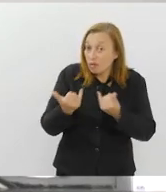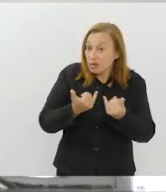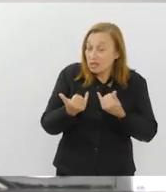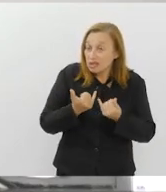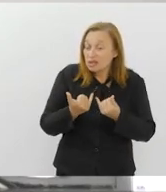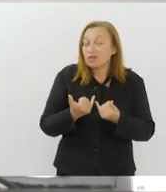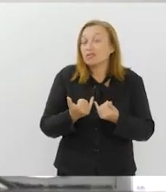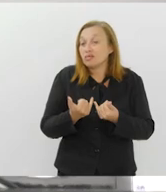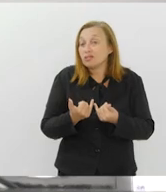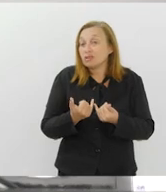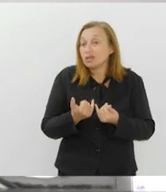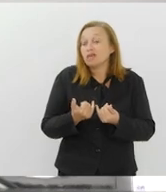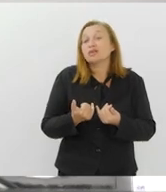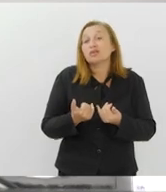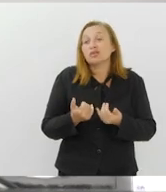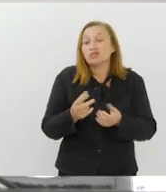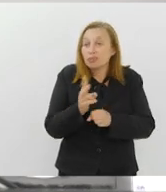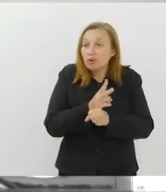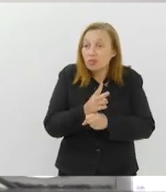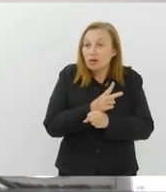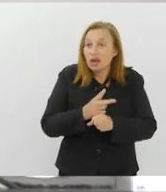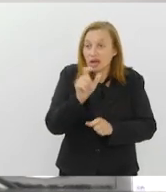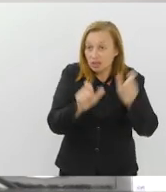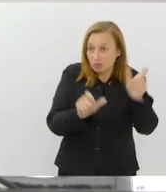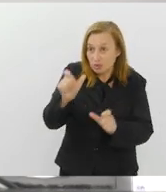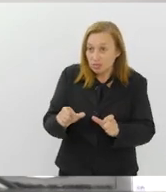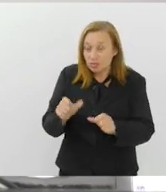começar a ir nas pessoas para entender.